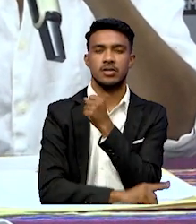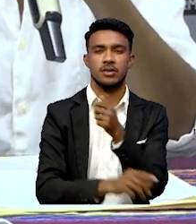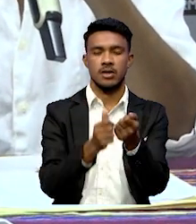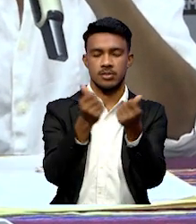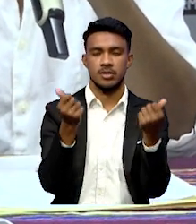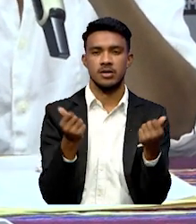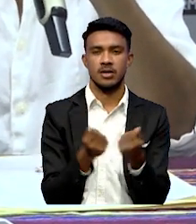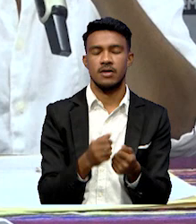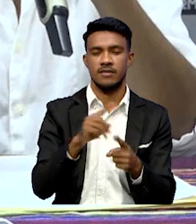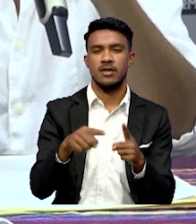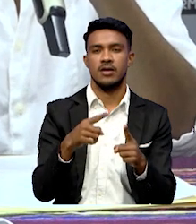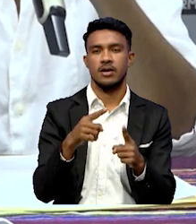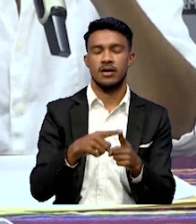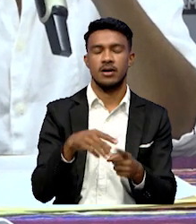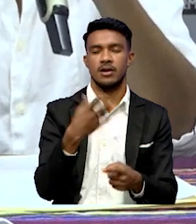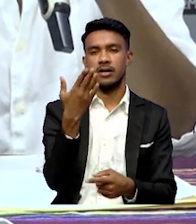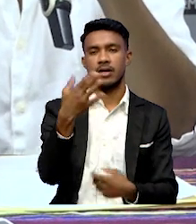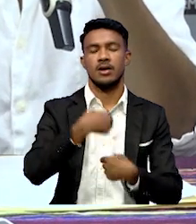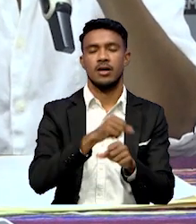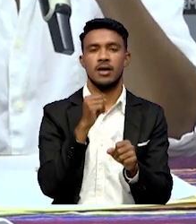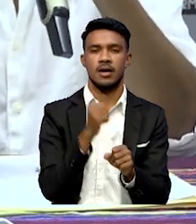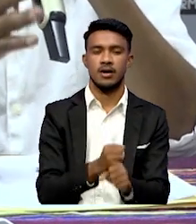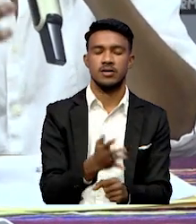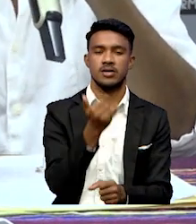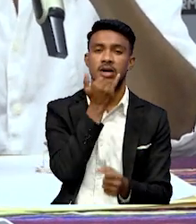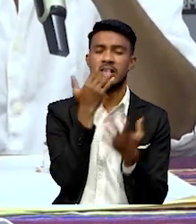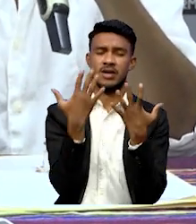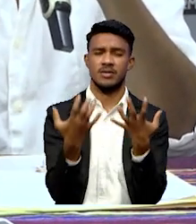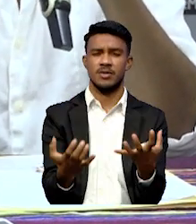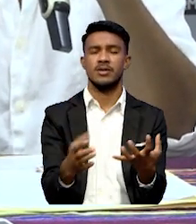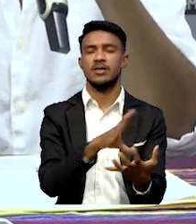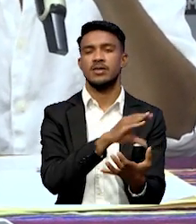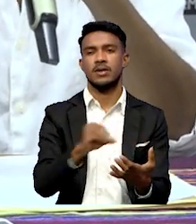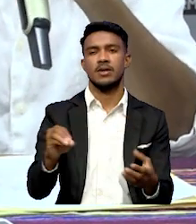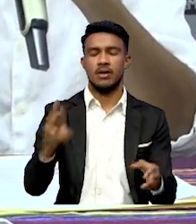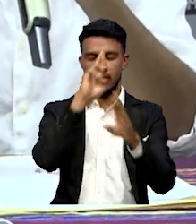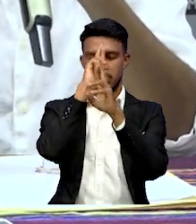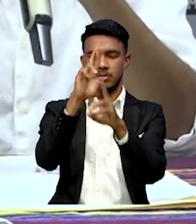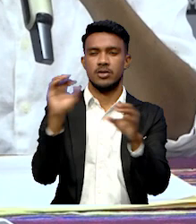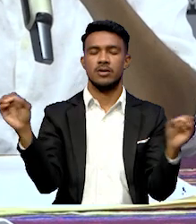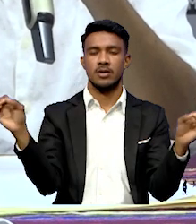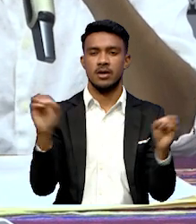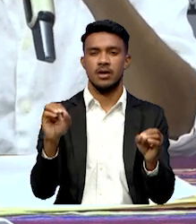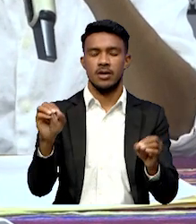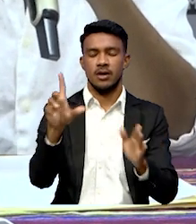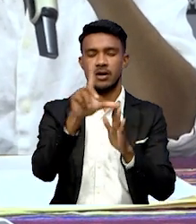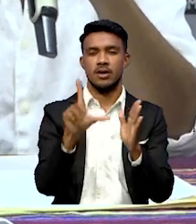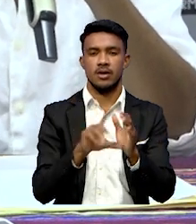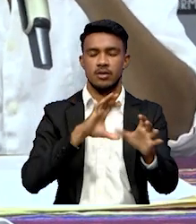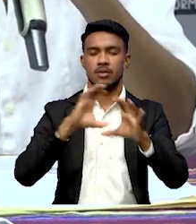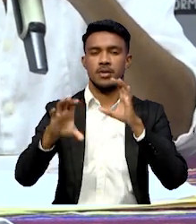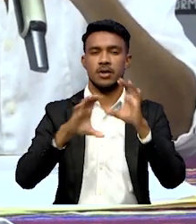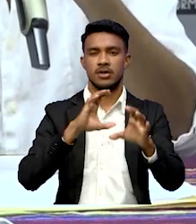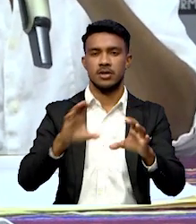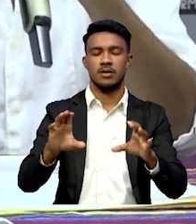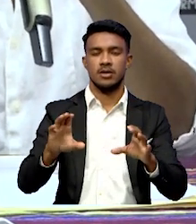minha halo infração grave. Ba por ética, ba lei, comunicação social, por exemplo,